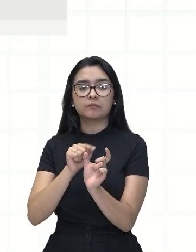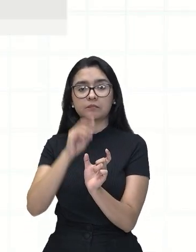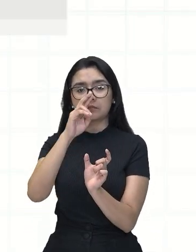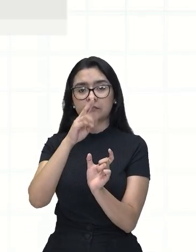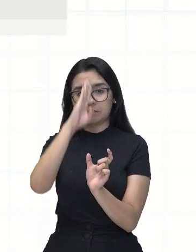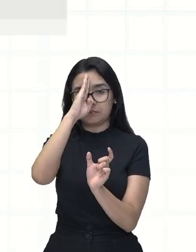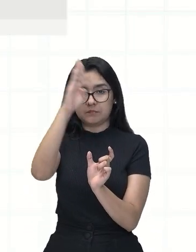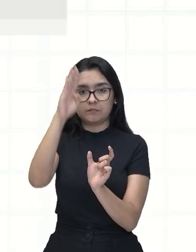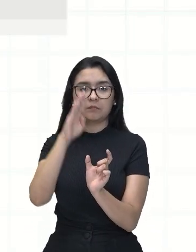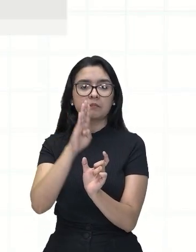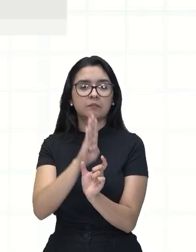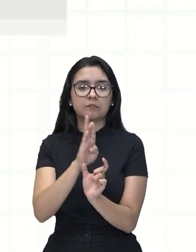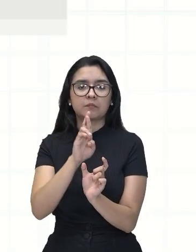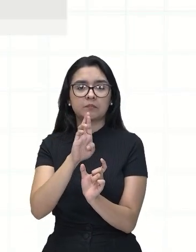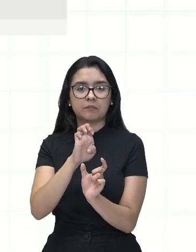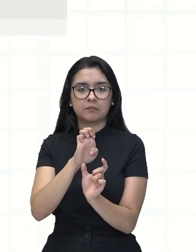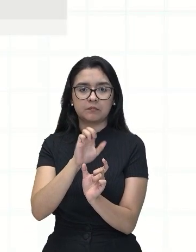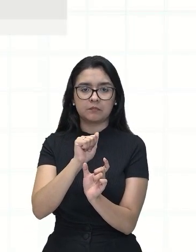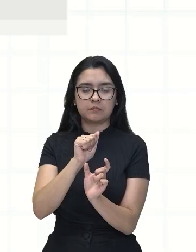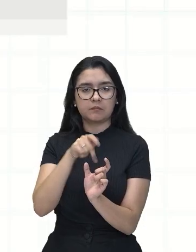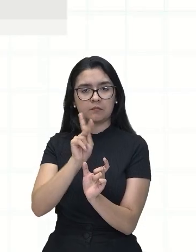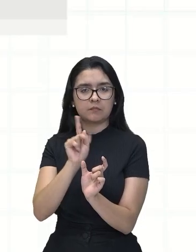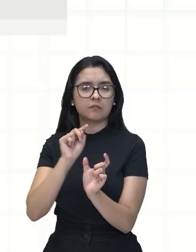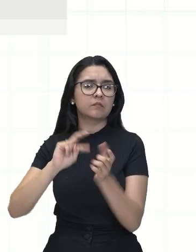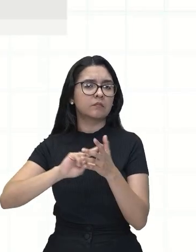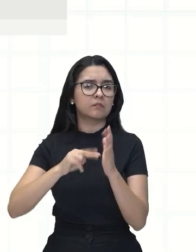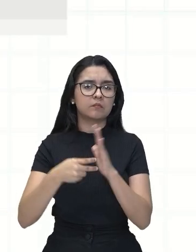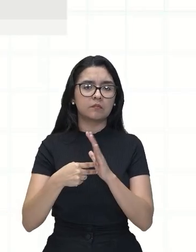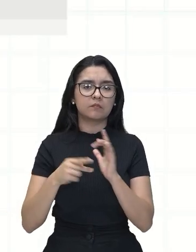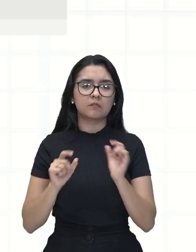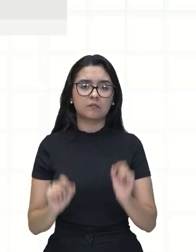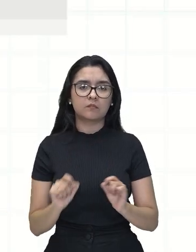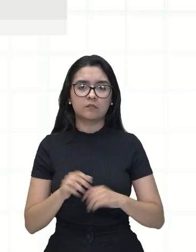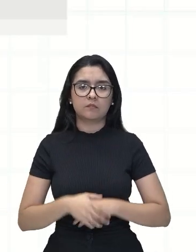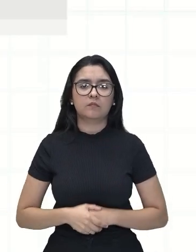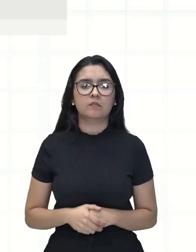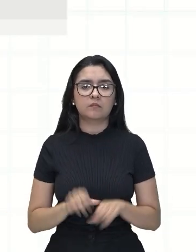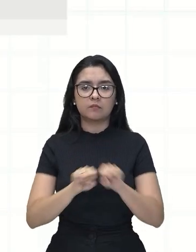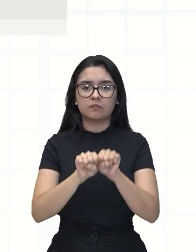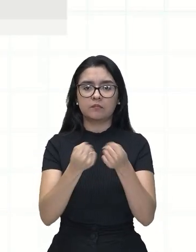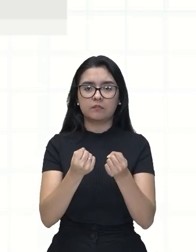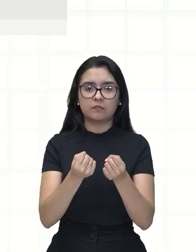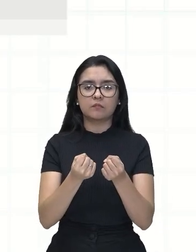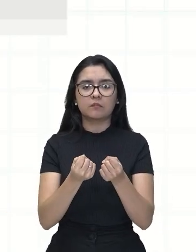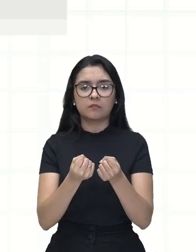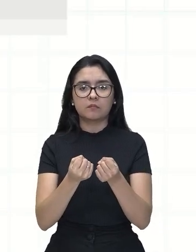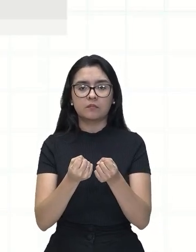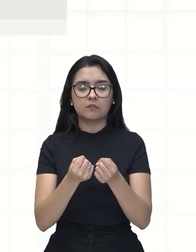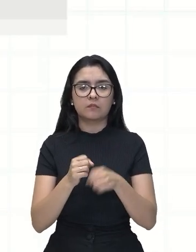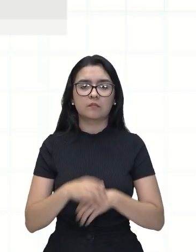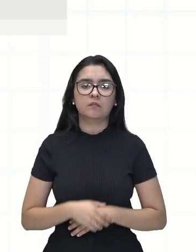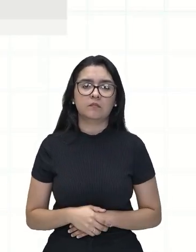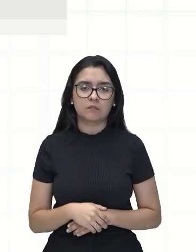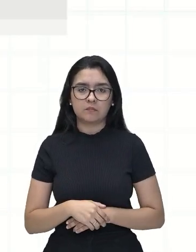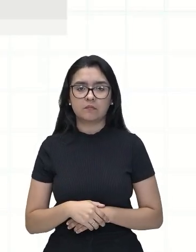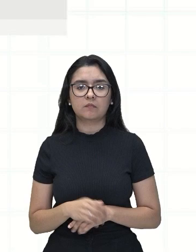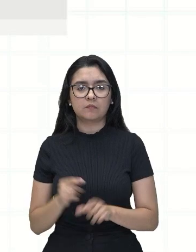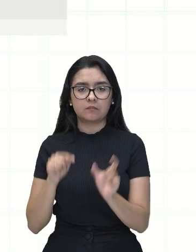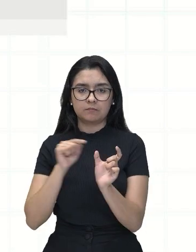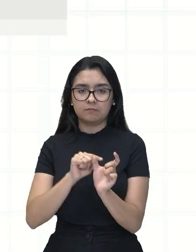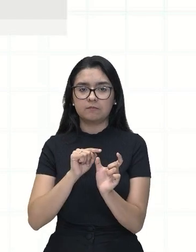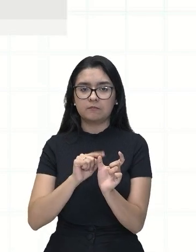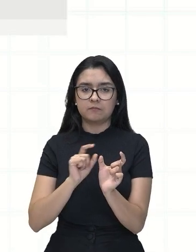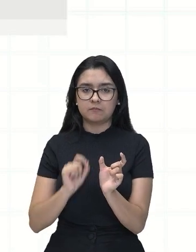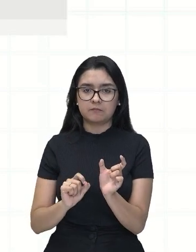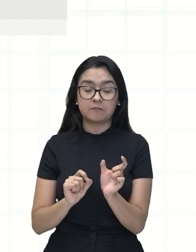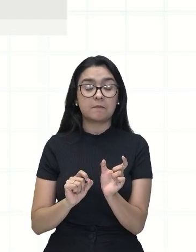break, break, que significa quebrar. Break significa